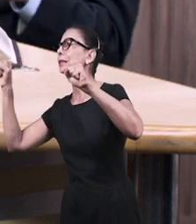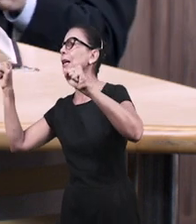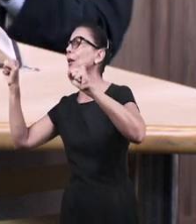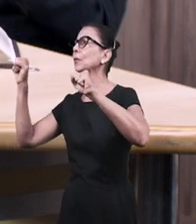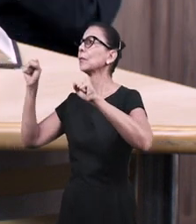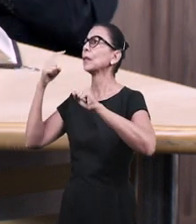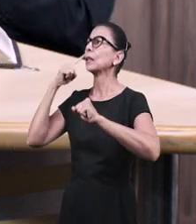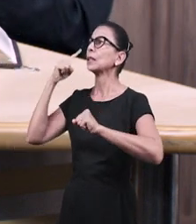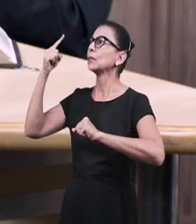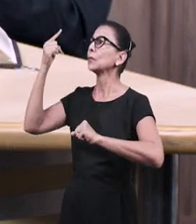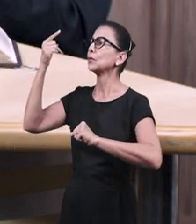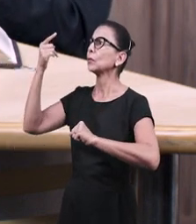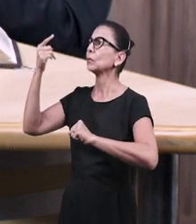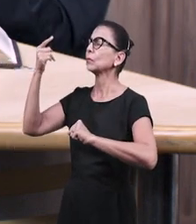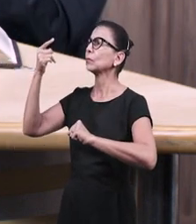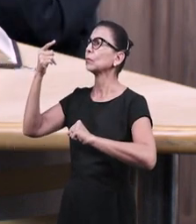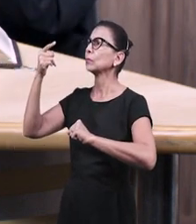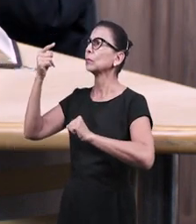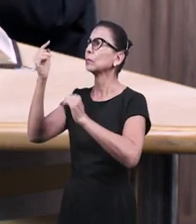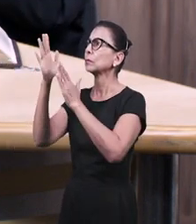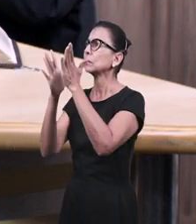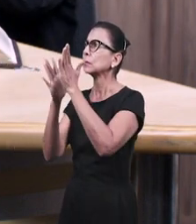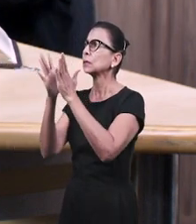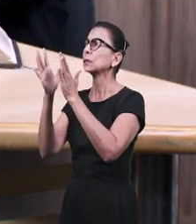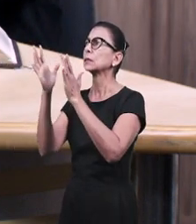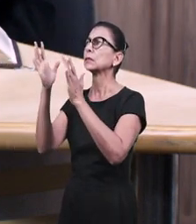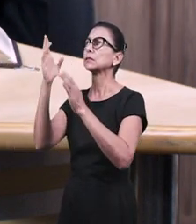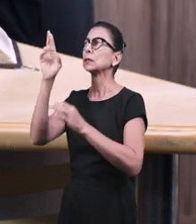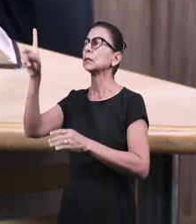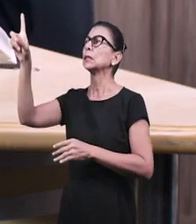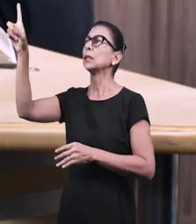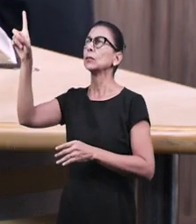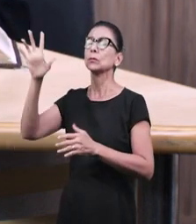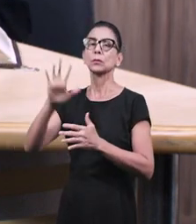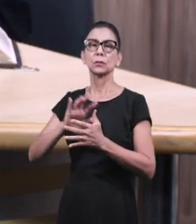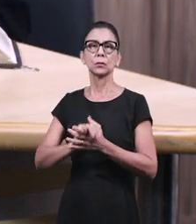estão vendo só as coisas que estavam na terra. Então ele entrou além do véu, né?